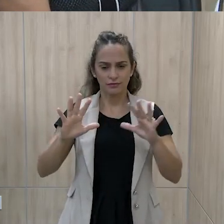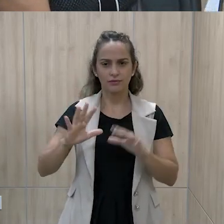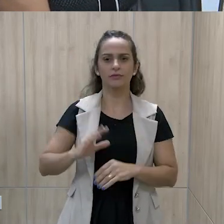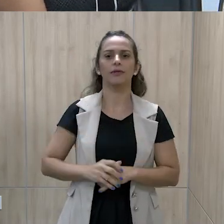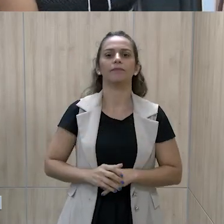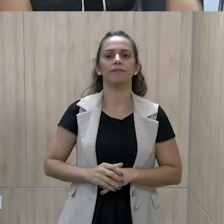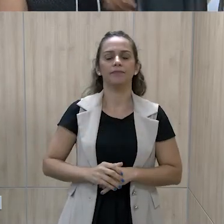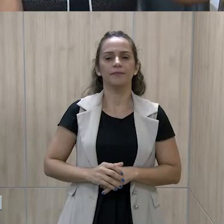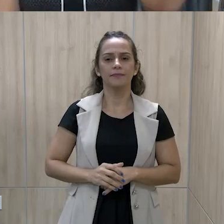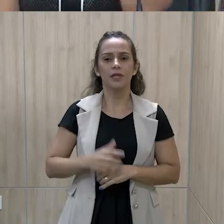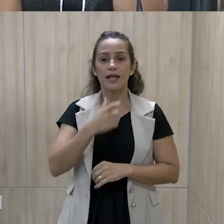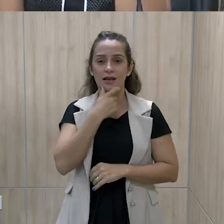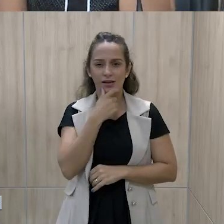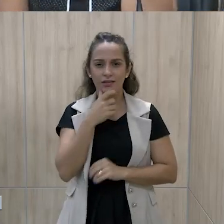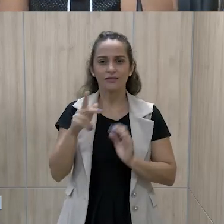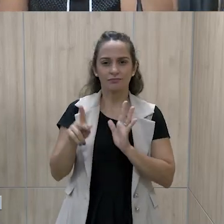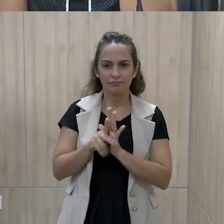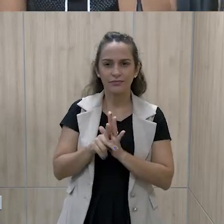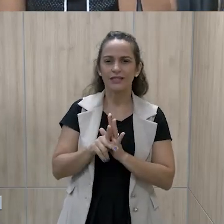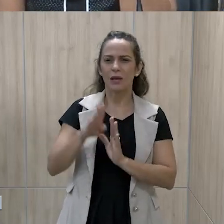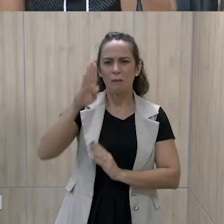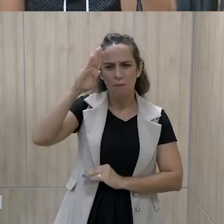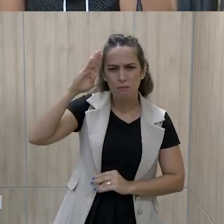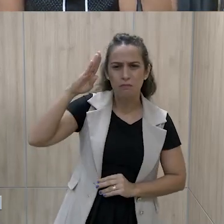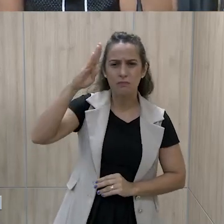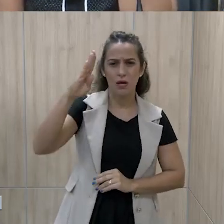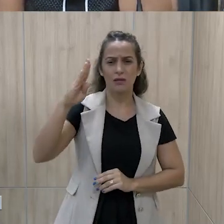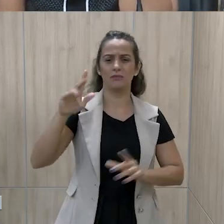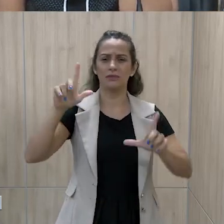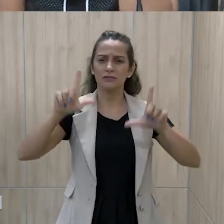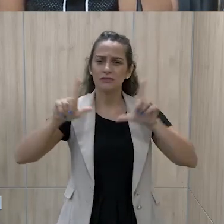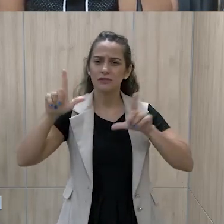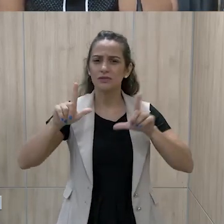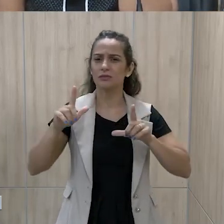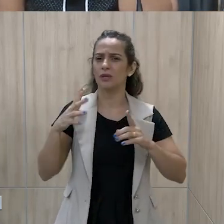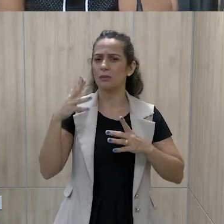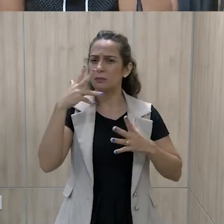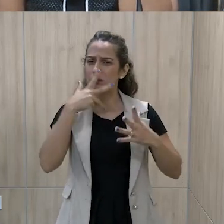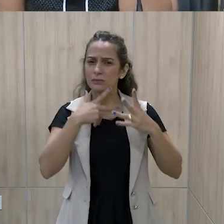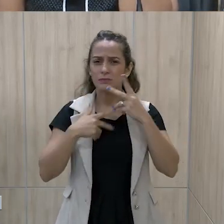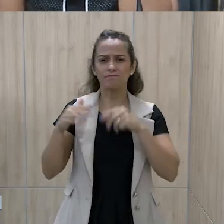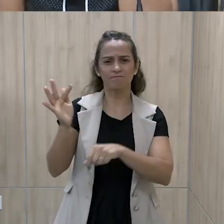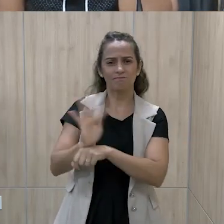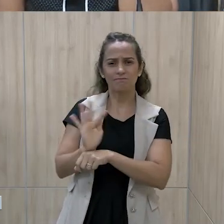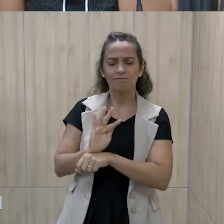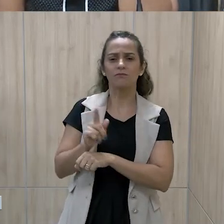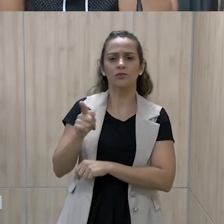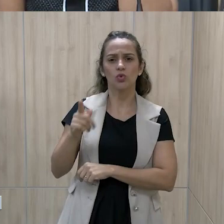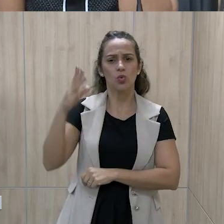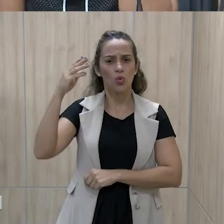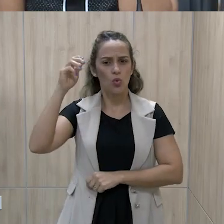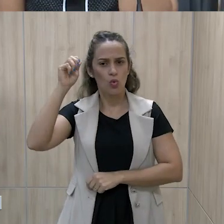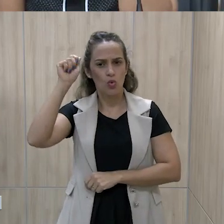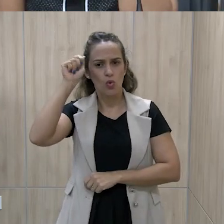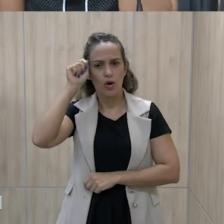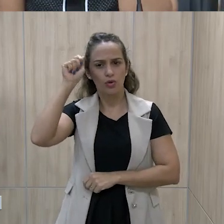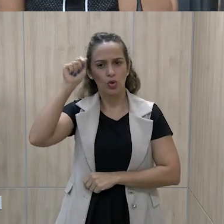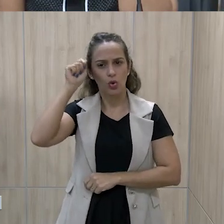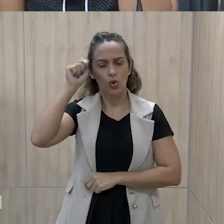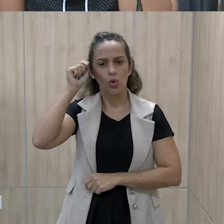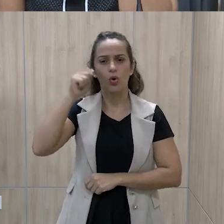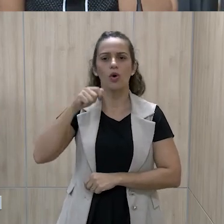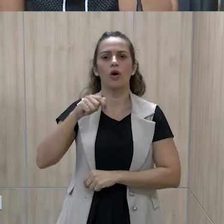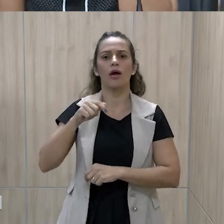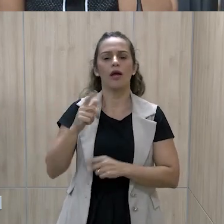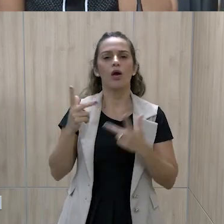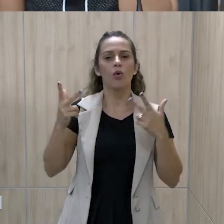Freedom of song que trata especificamente desse tema esse filme ele é estrelado e o ator protagonista é